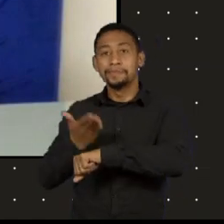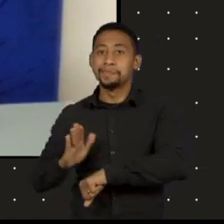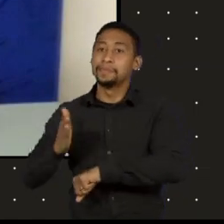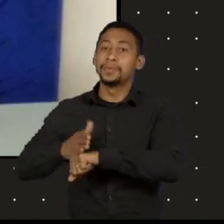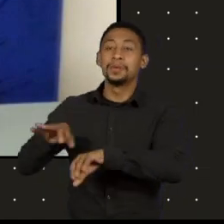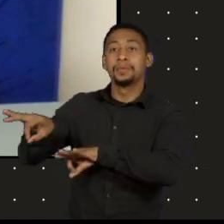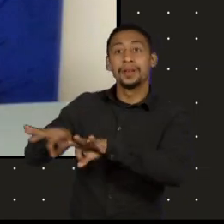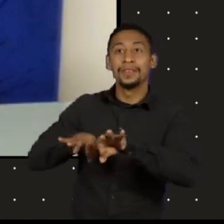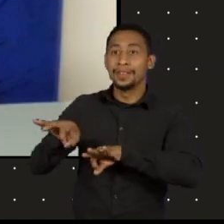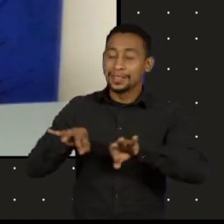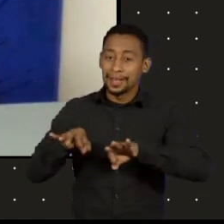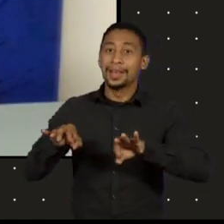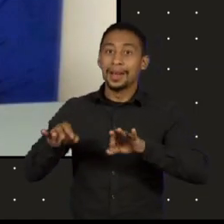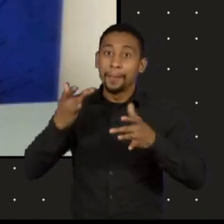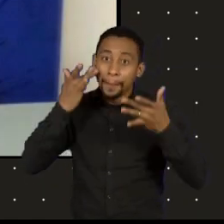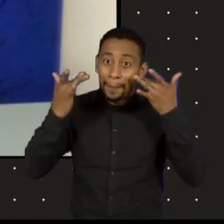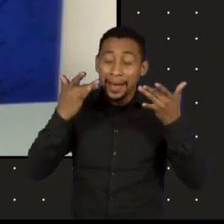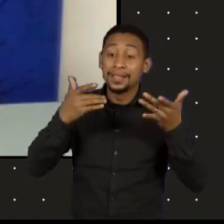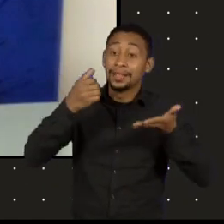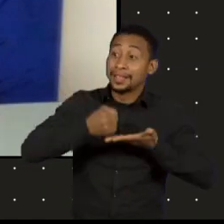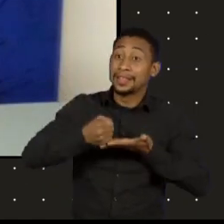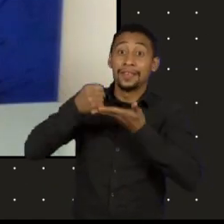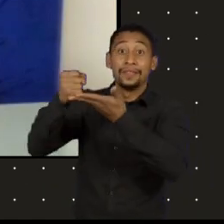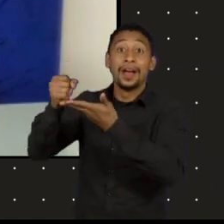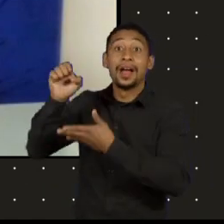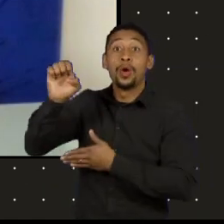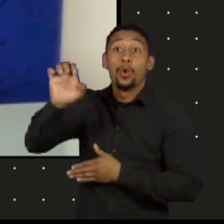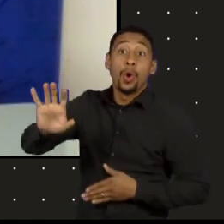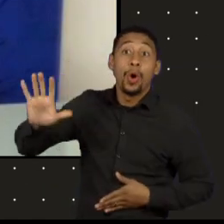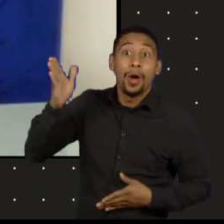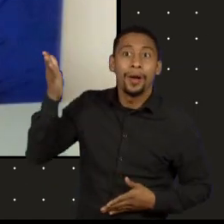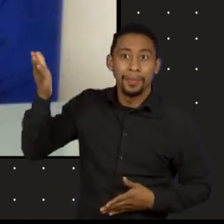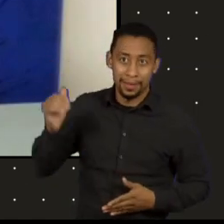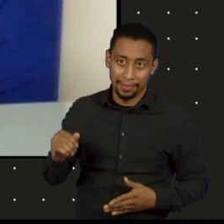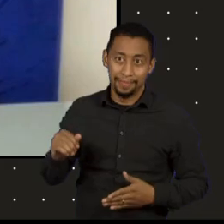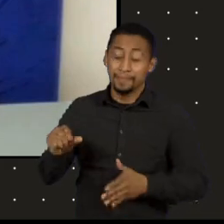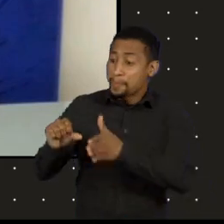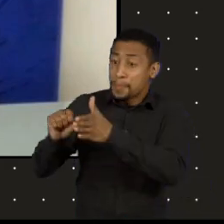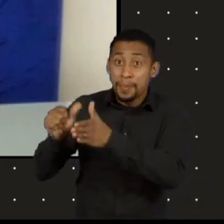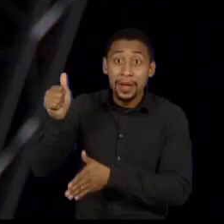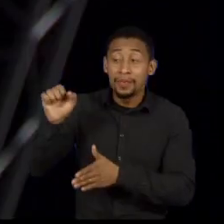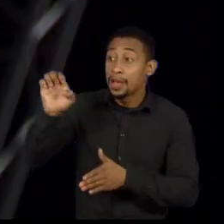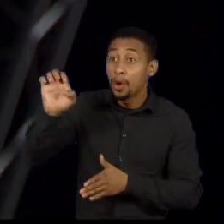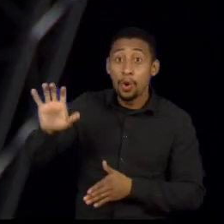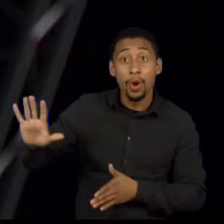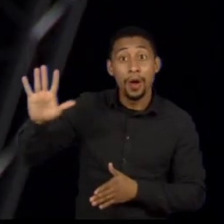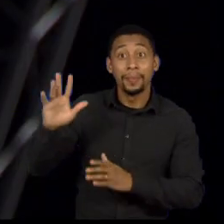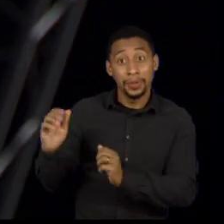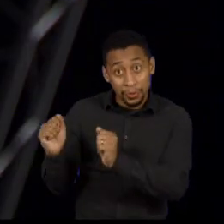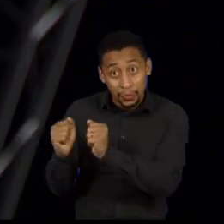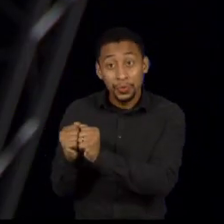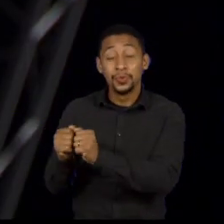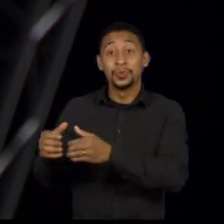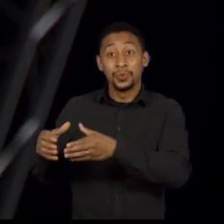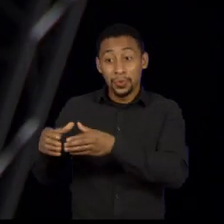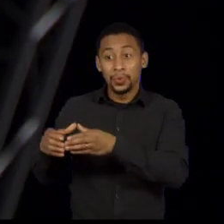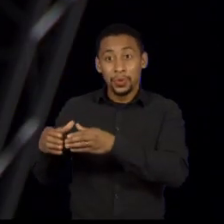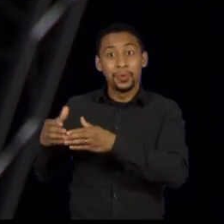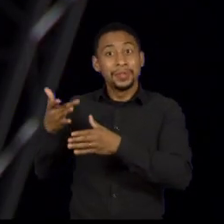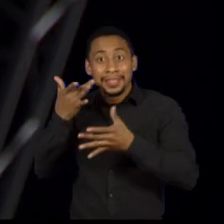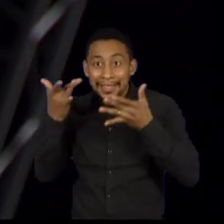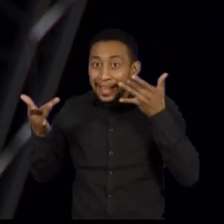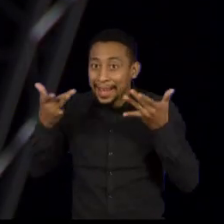turnê na Europa. Então, eu fui a primeira vez para a Europa com o teatro na mala. E